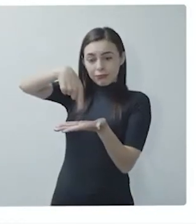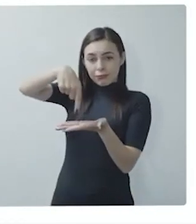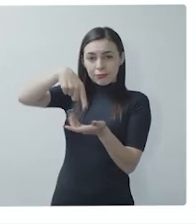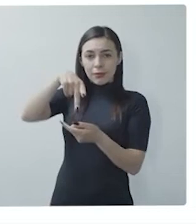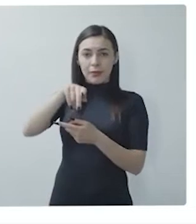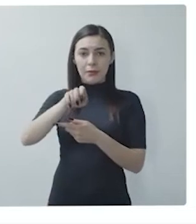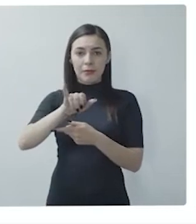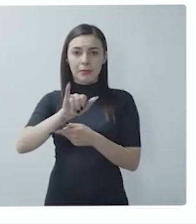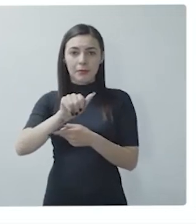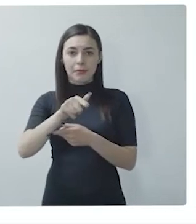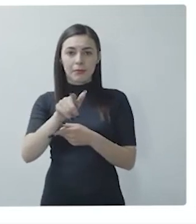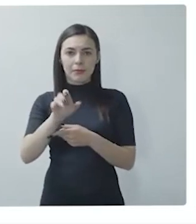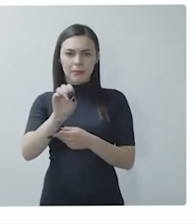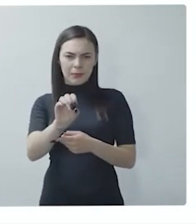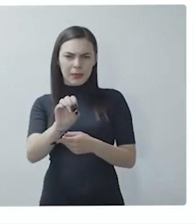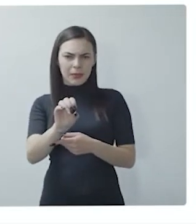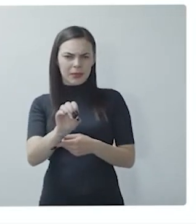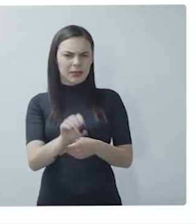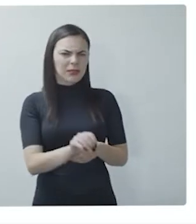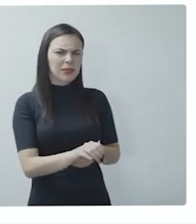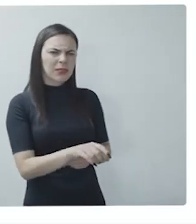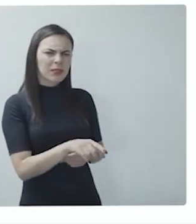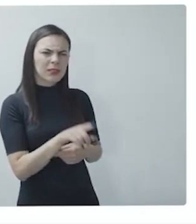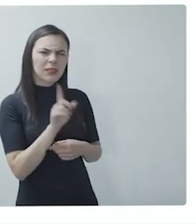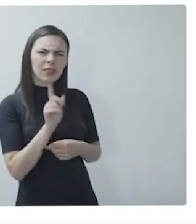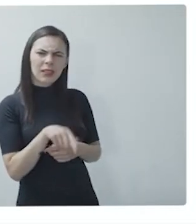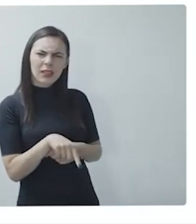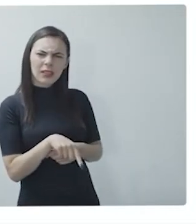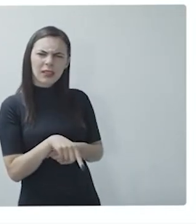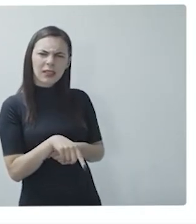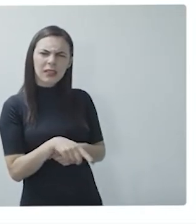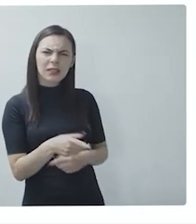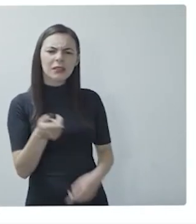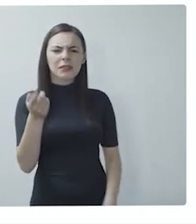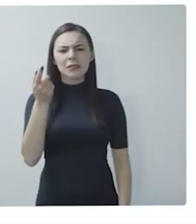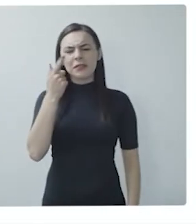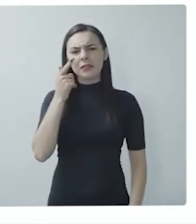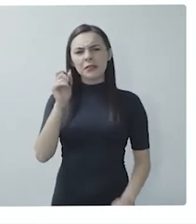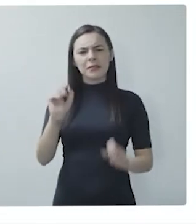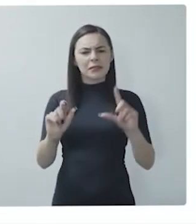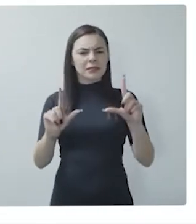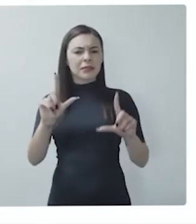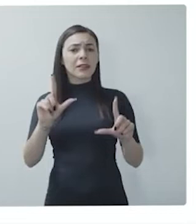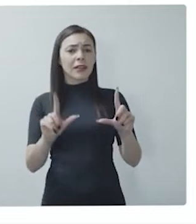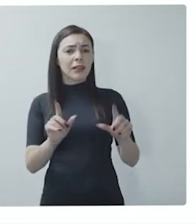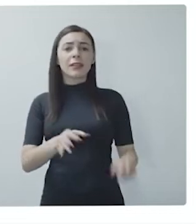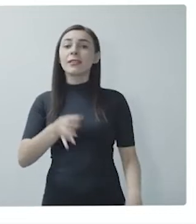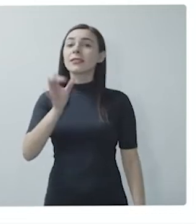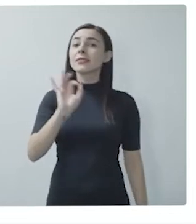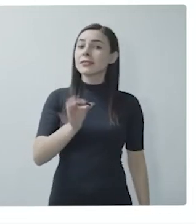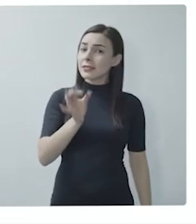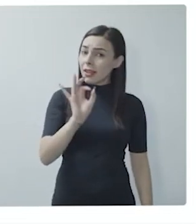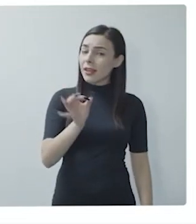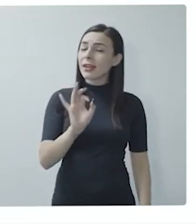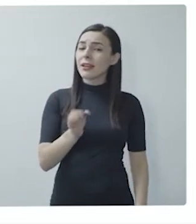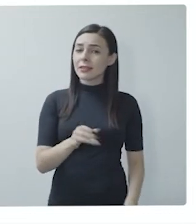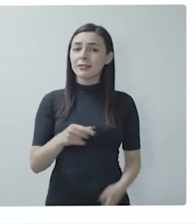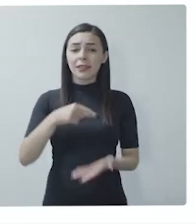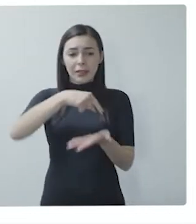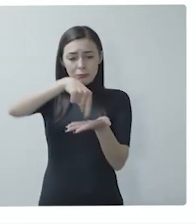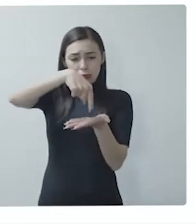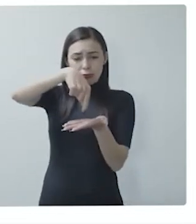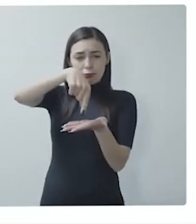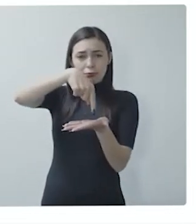Pião! Pião? Será que é? Vamos ver lá na tela. É um pião, muito bem!